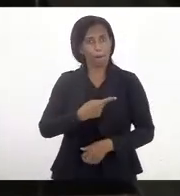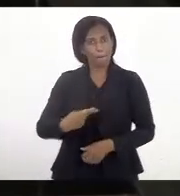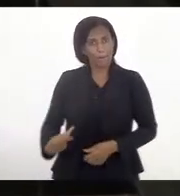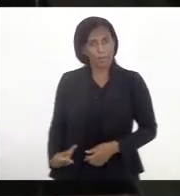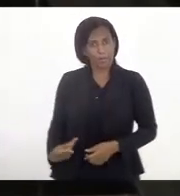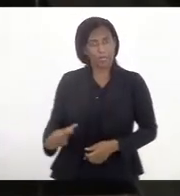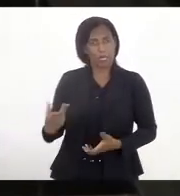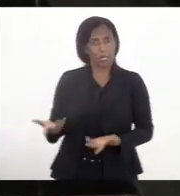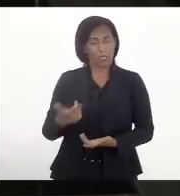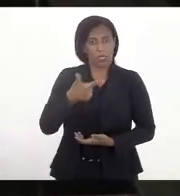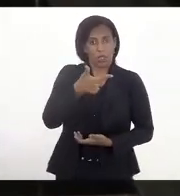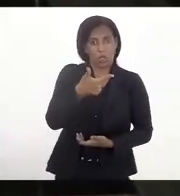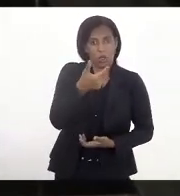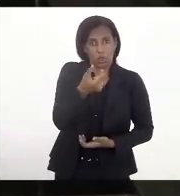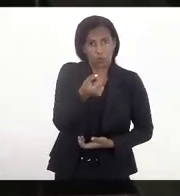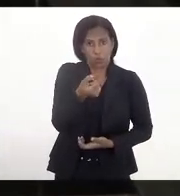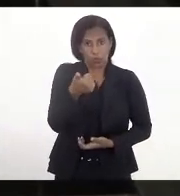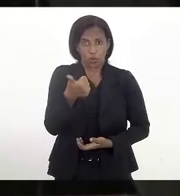2018